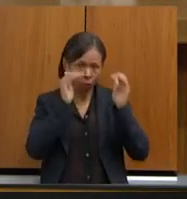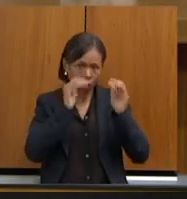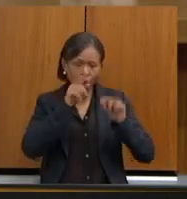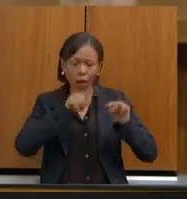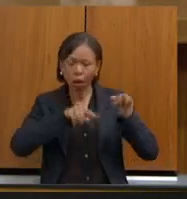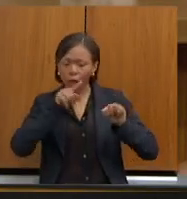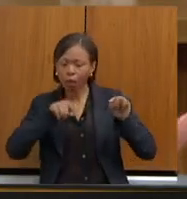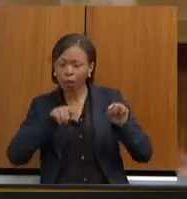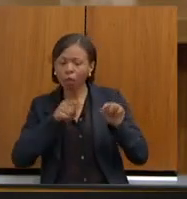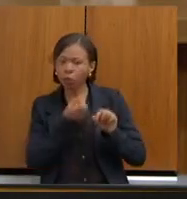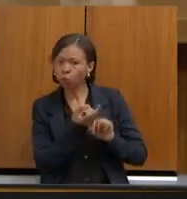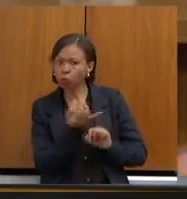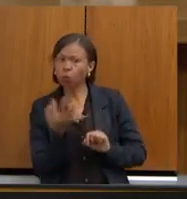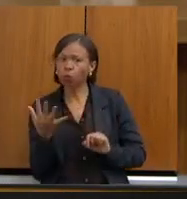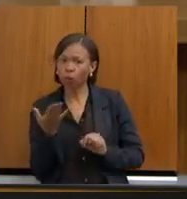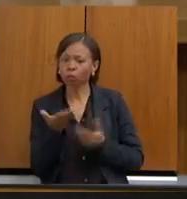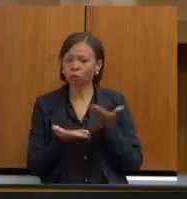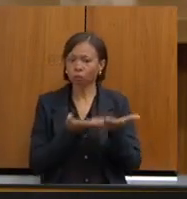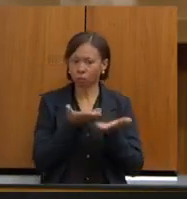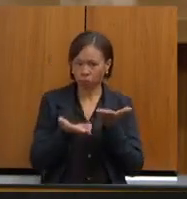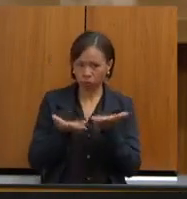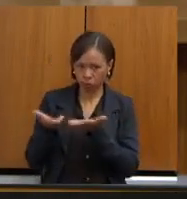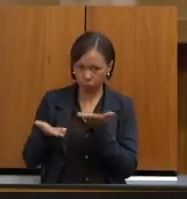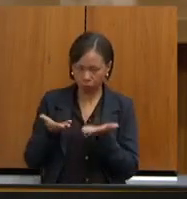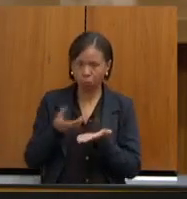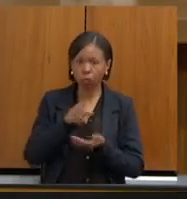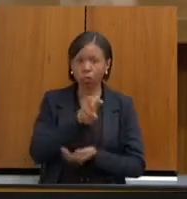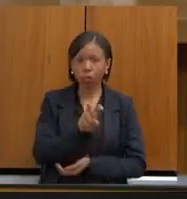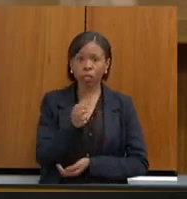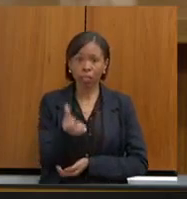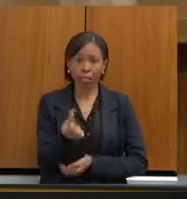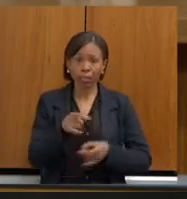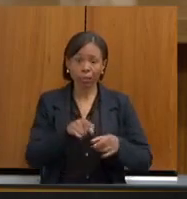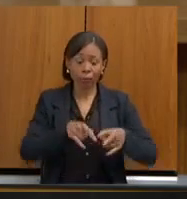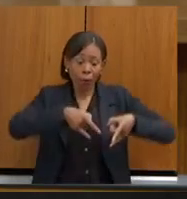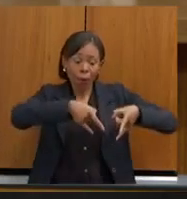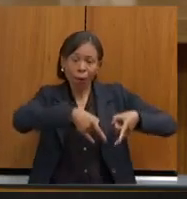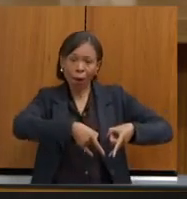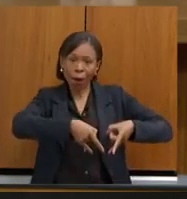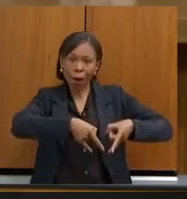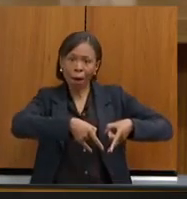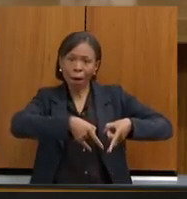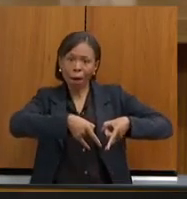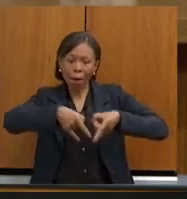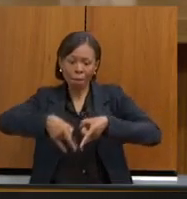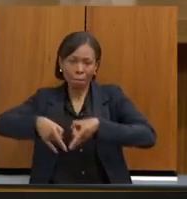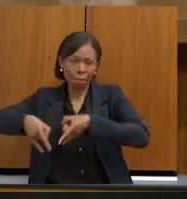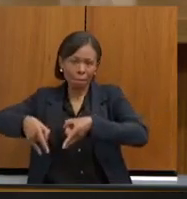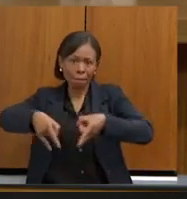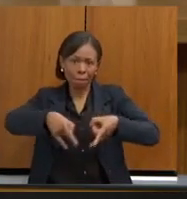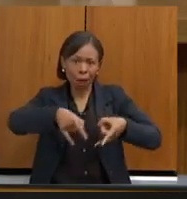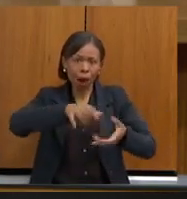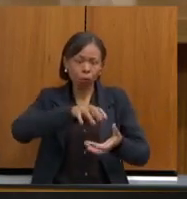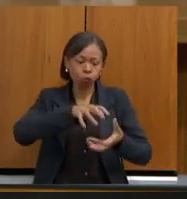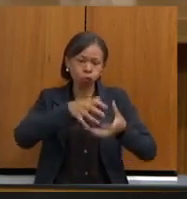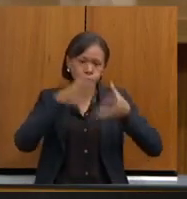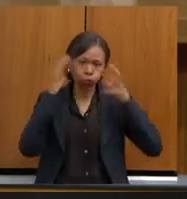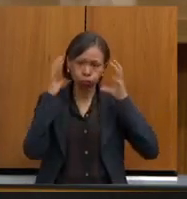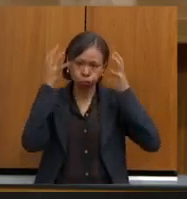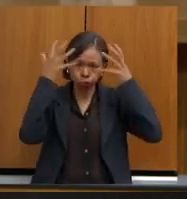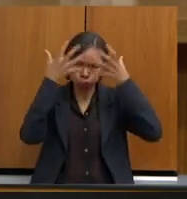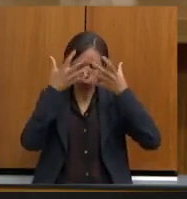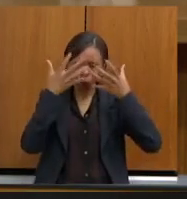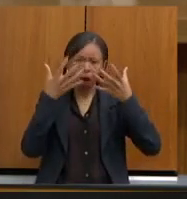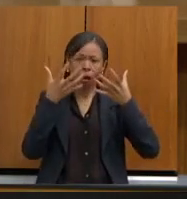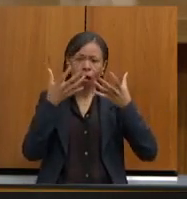ainda aquisição nós distribuímos né 56 marcas bolha para atendimento a pacientes confirmados ou com